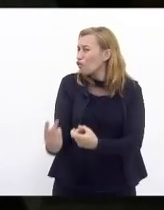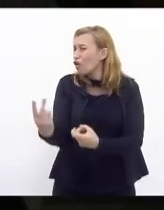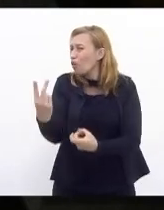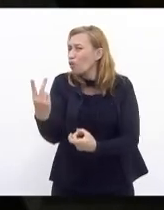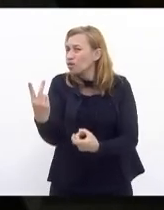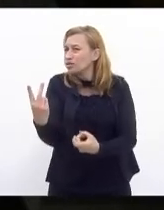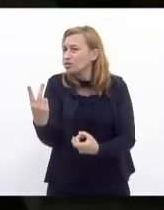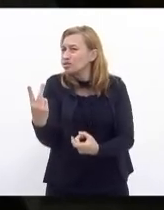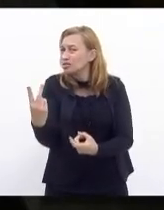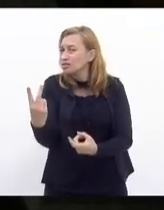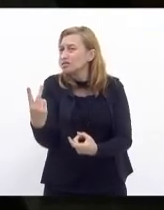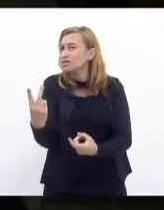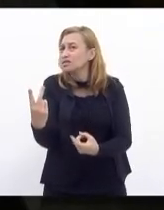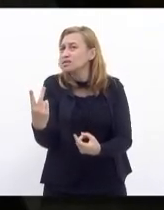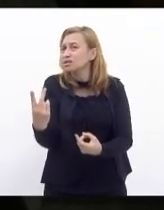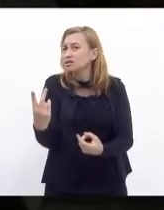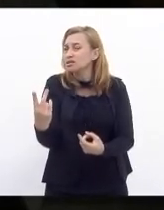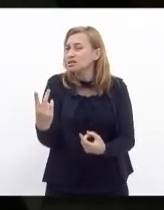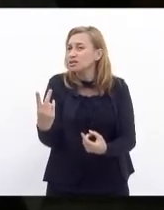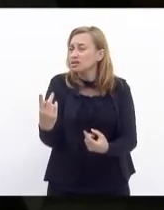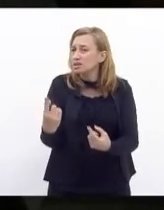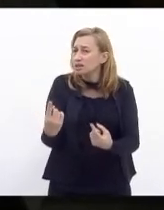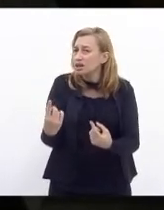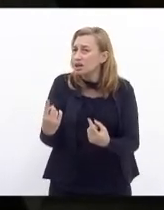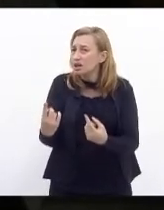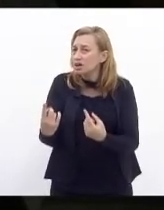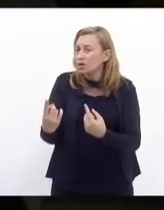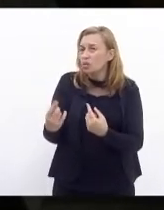se opõem, que se contrapõem